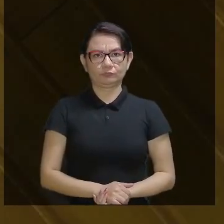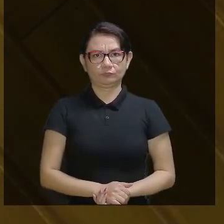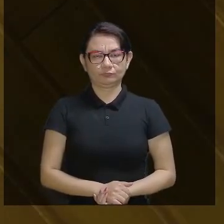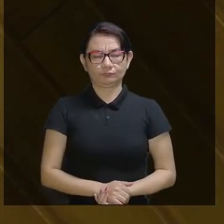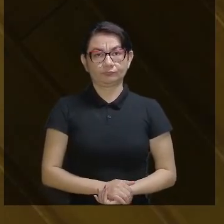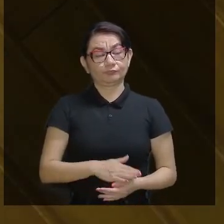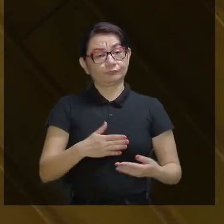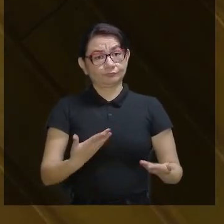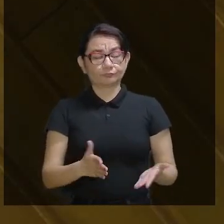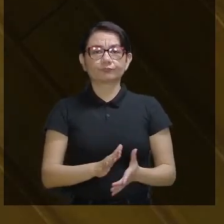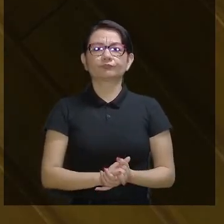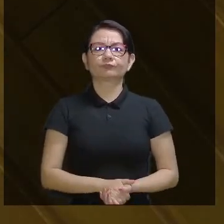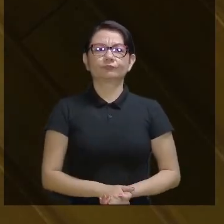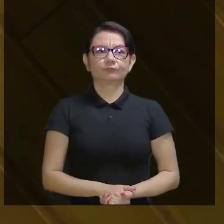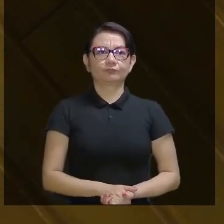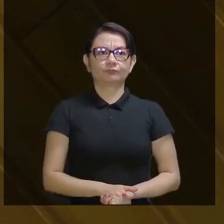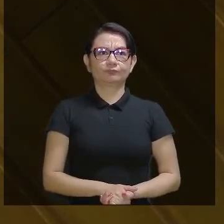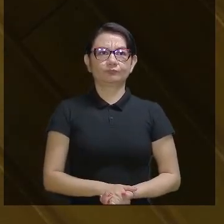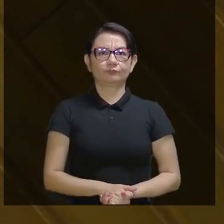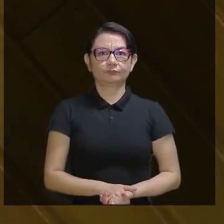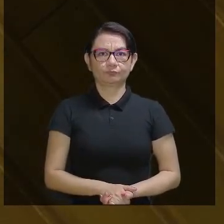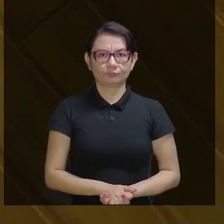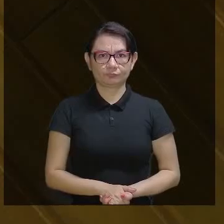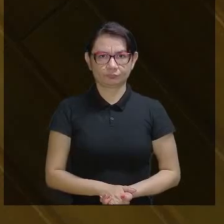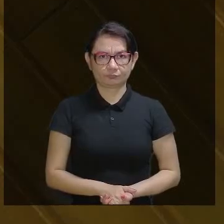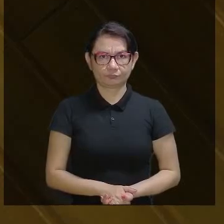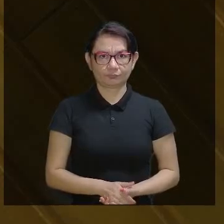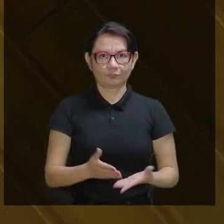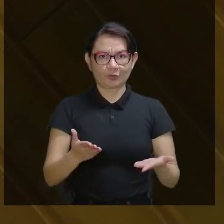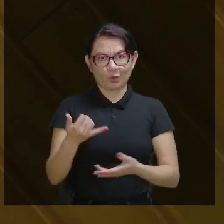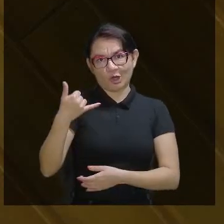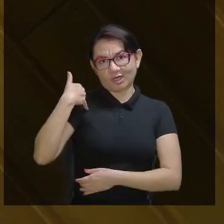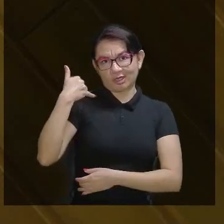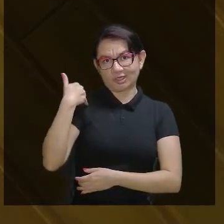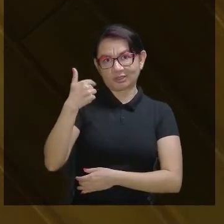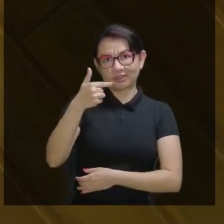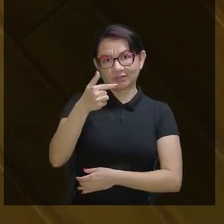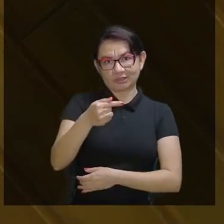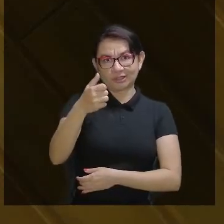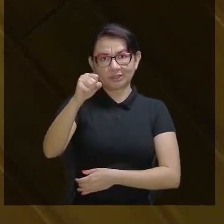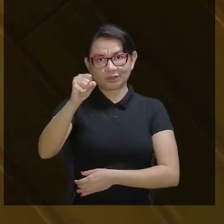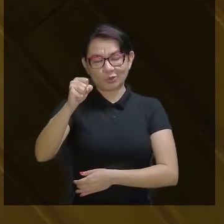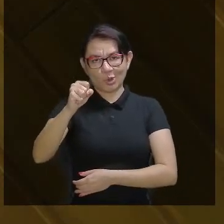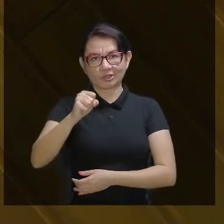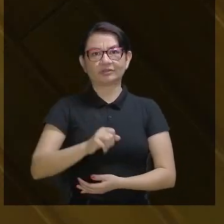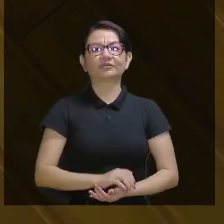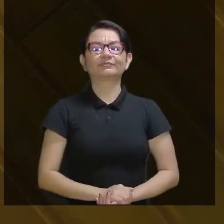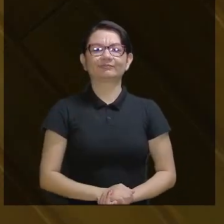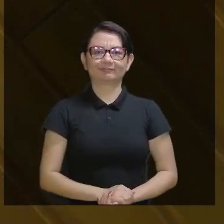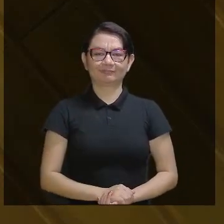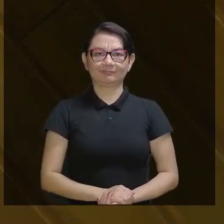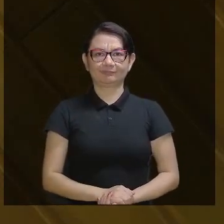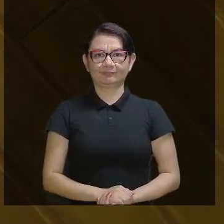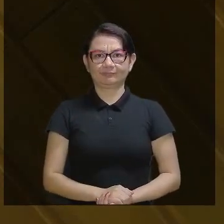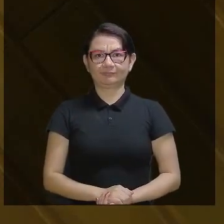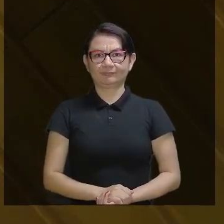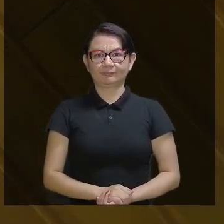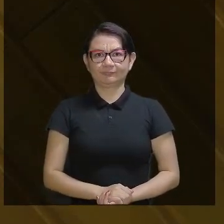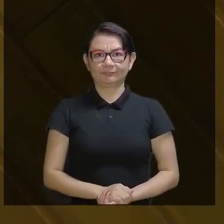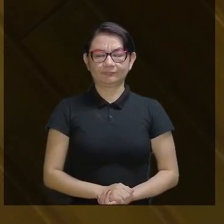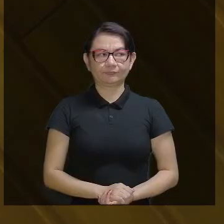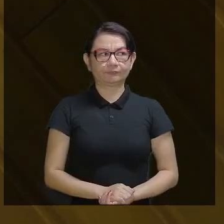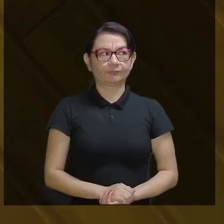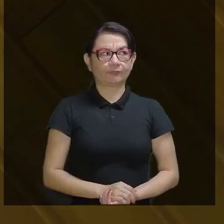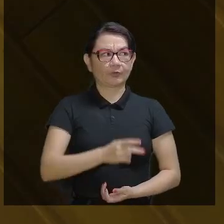E depois o momento de chegar a essa idade, 78 anos. E quando